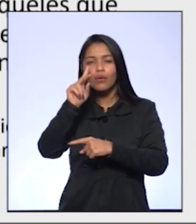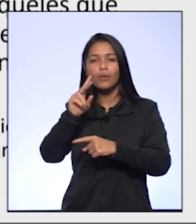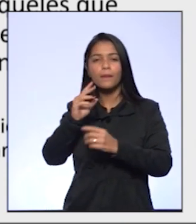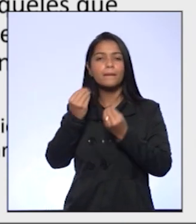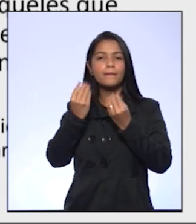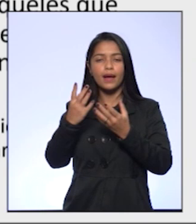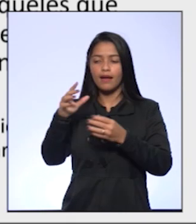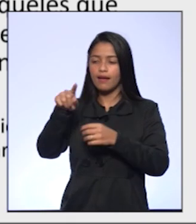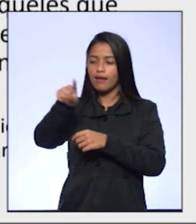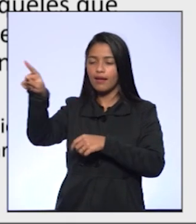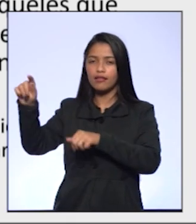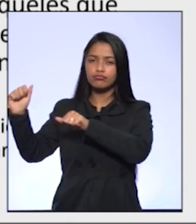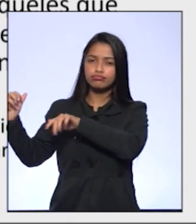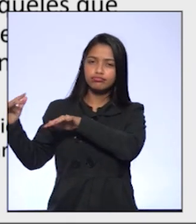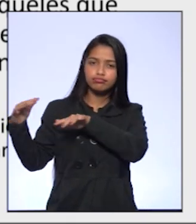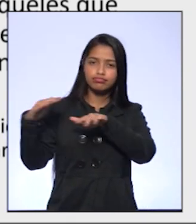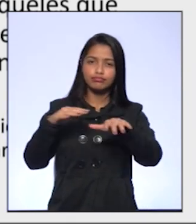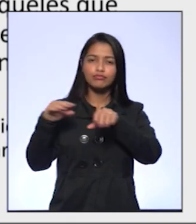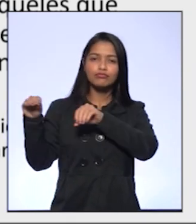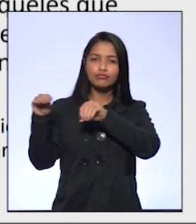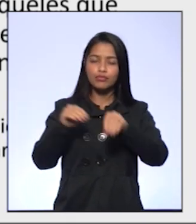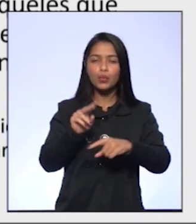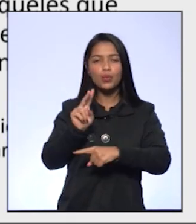peregrinos, assim como